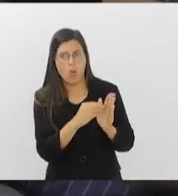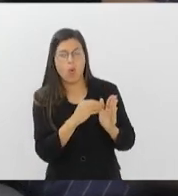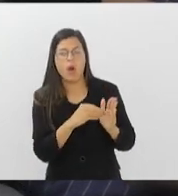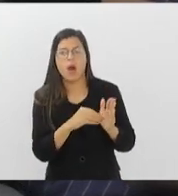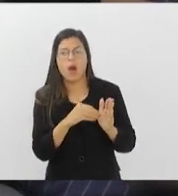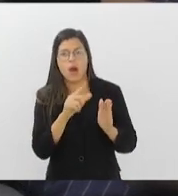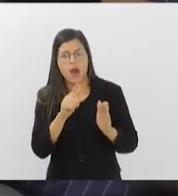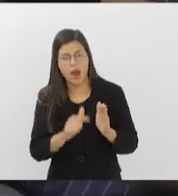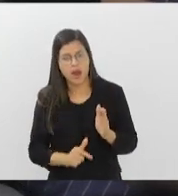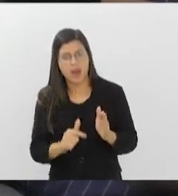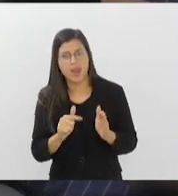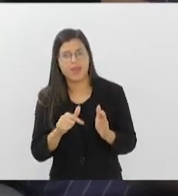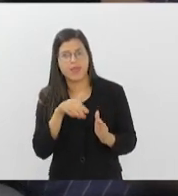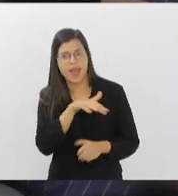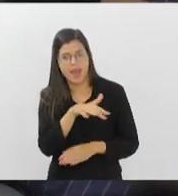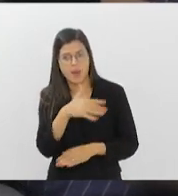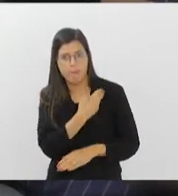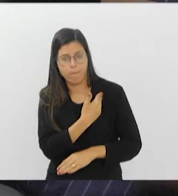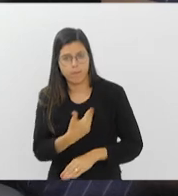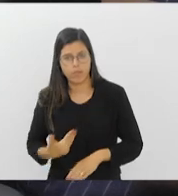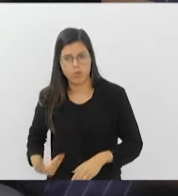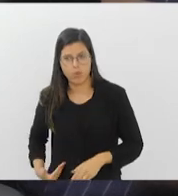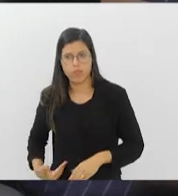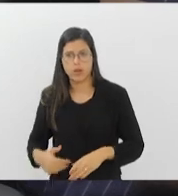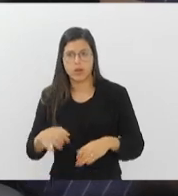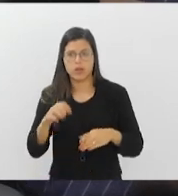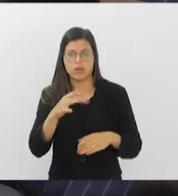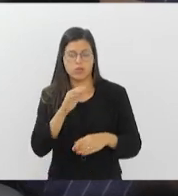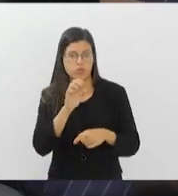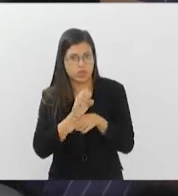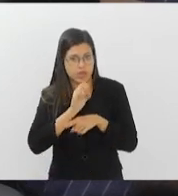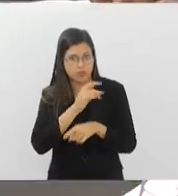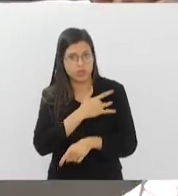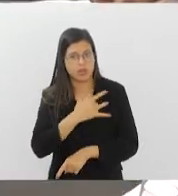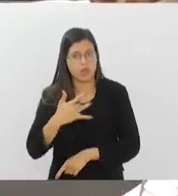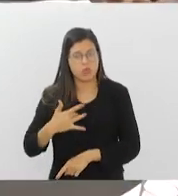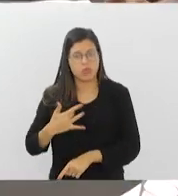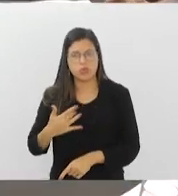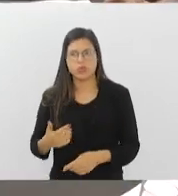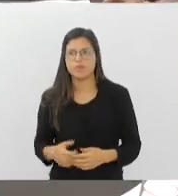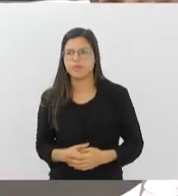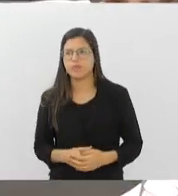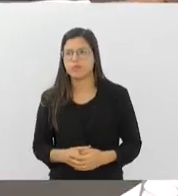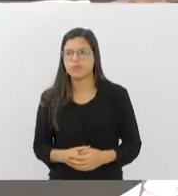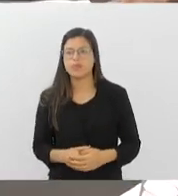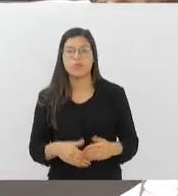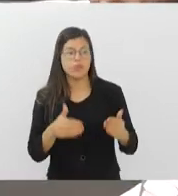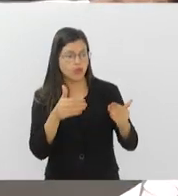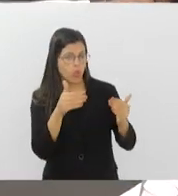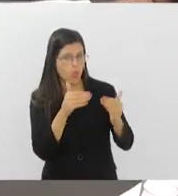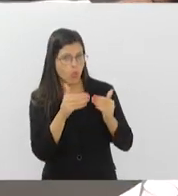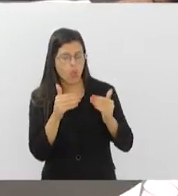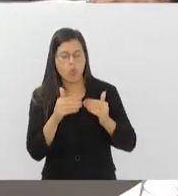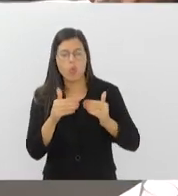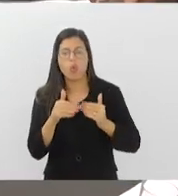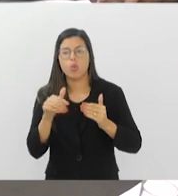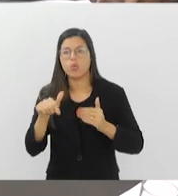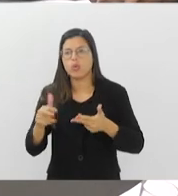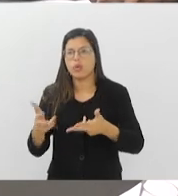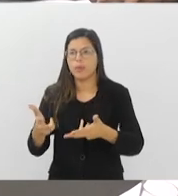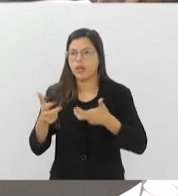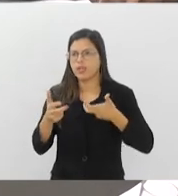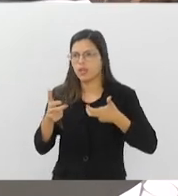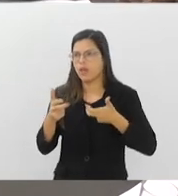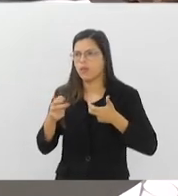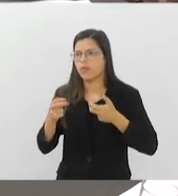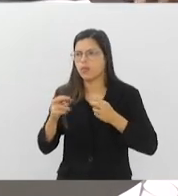Estado de Saúde. Então, isso aí, me permite uma parte, deputado Cândido? Sim, sim. Na verdade, concordo e vejo que todos aqui, independente da cor partidária, a